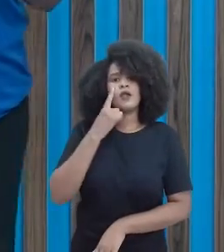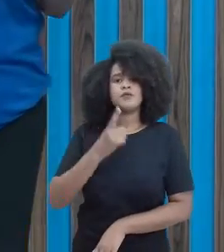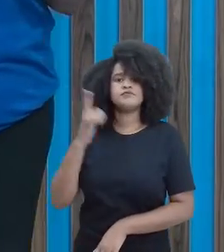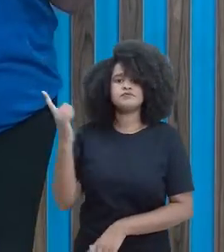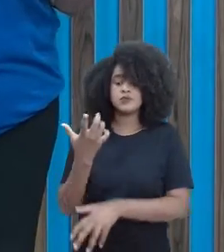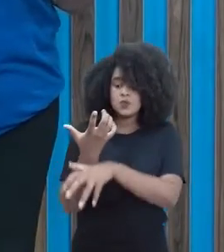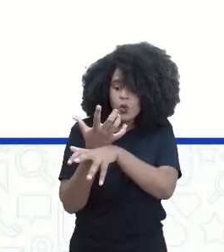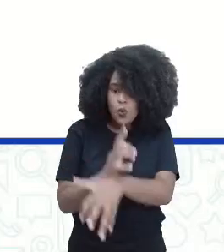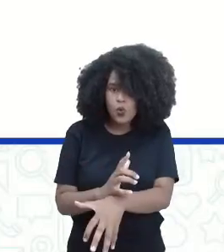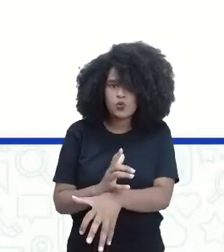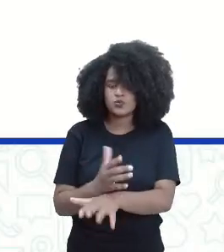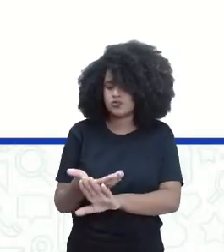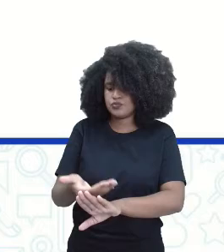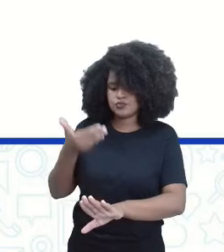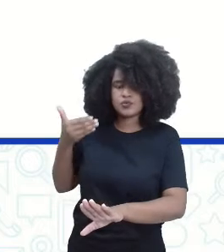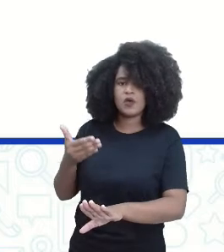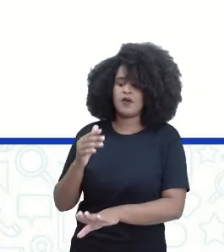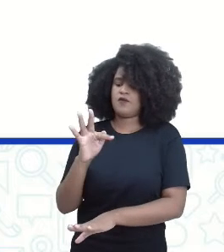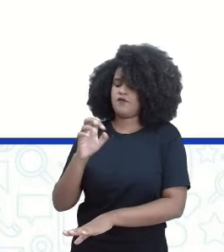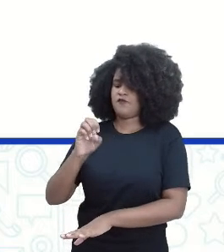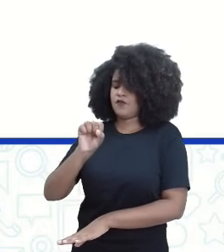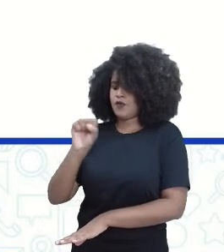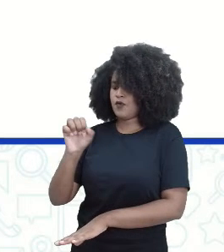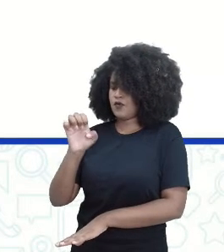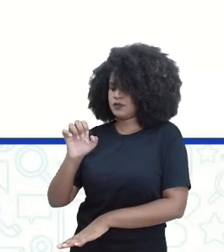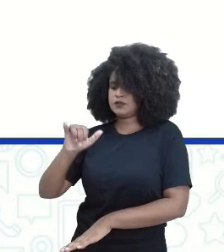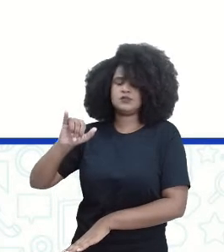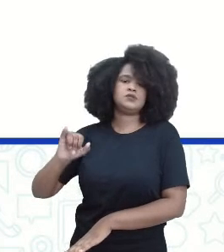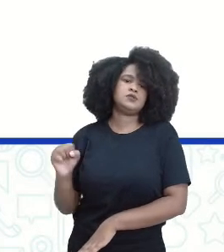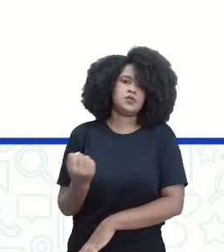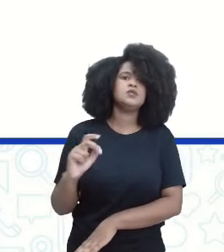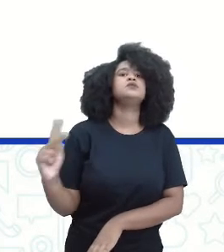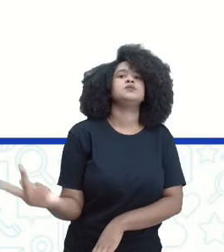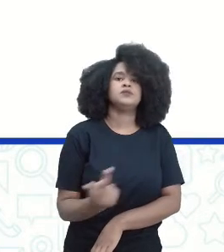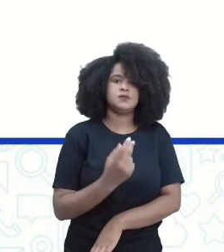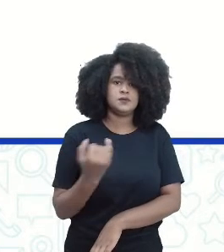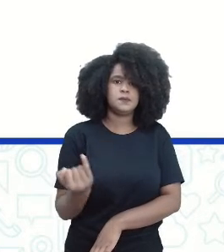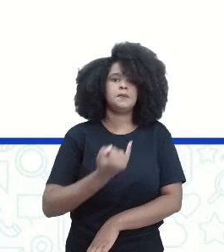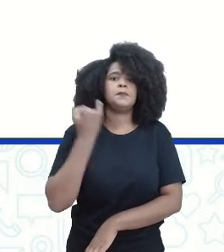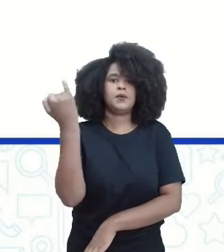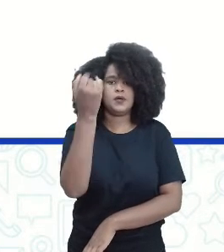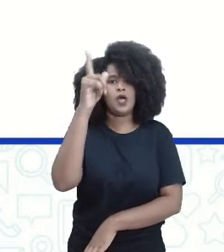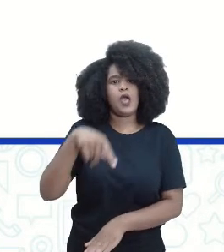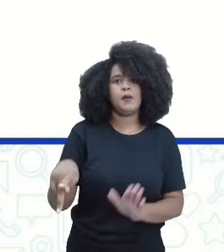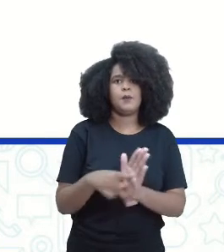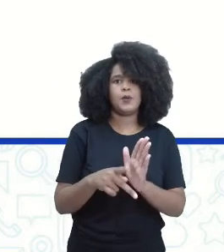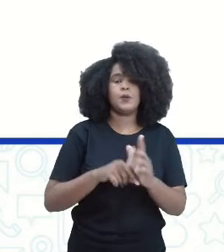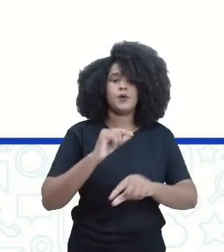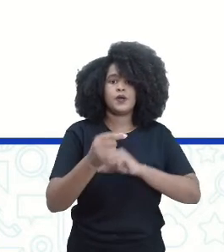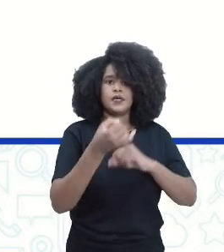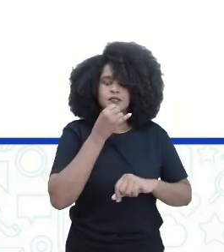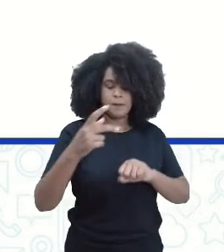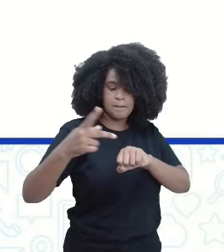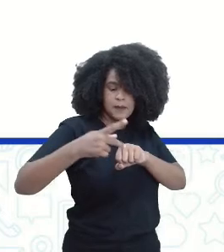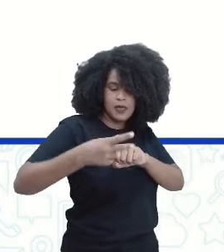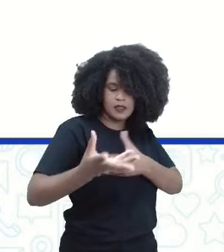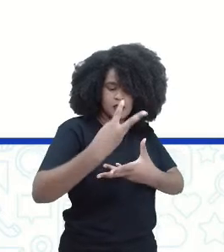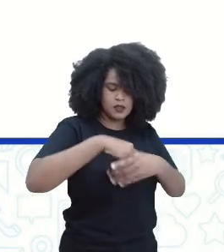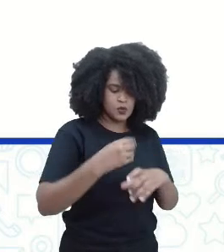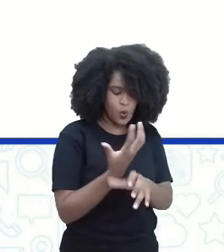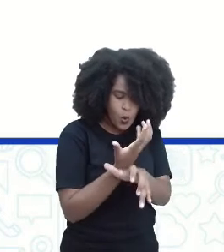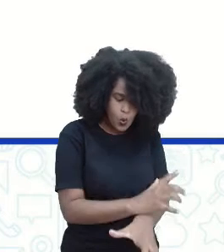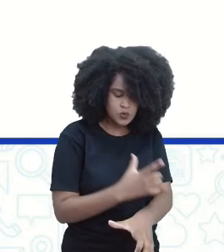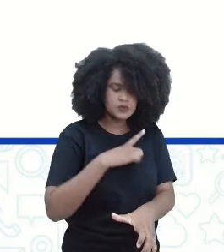são importantíssimos, né, pessoal? Aquelas impressões, né, que ficaram ali nas rochas sedimentares,